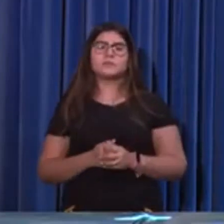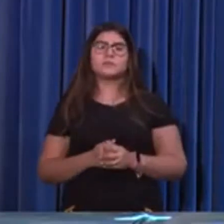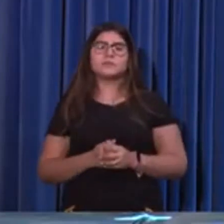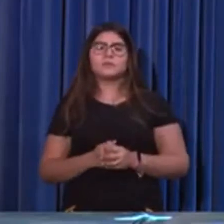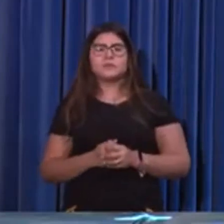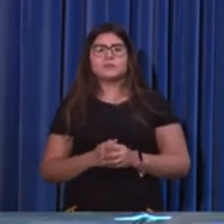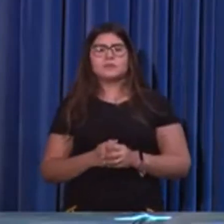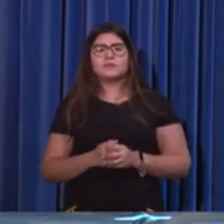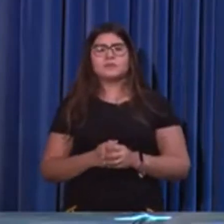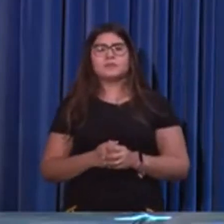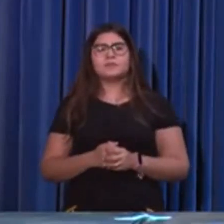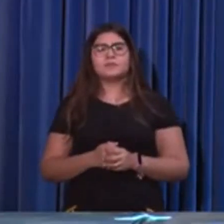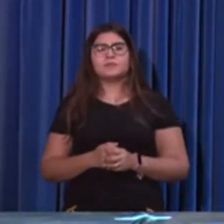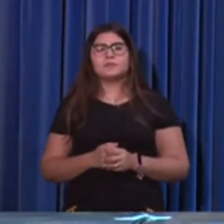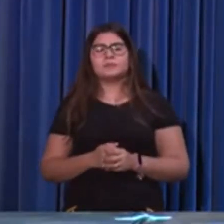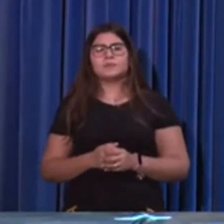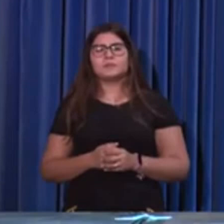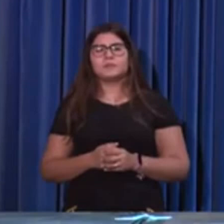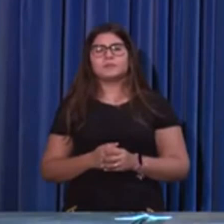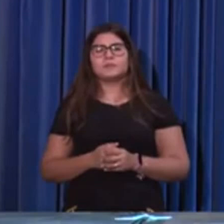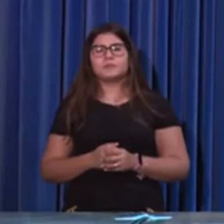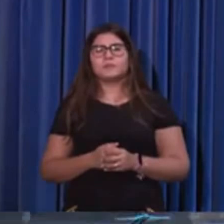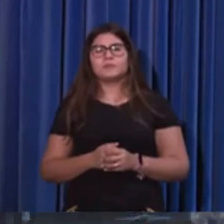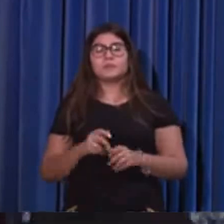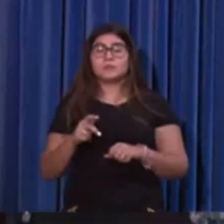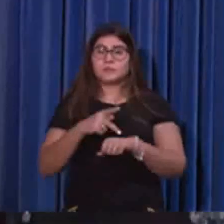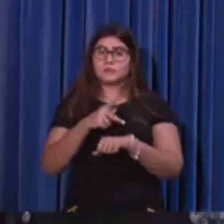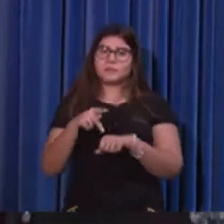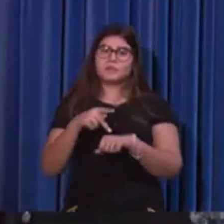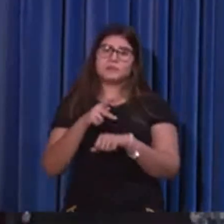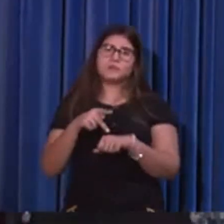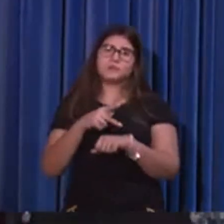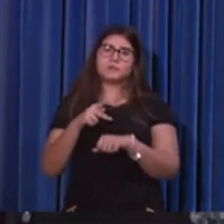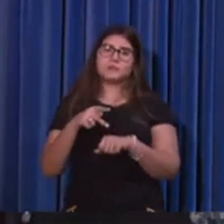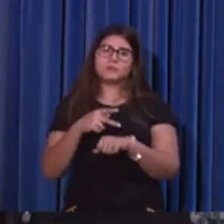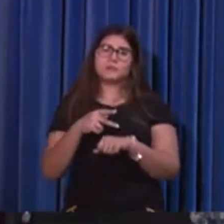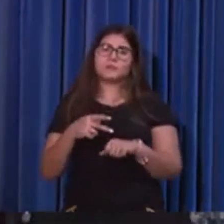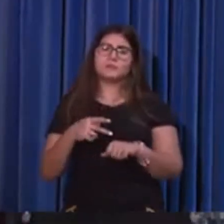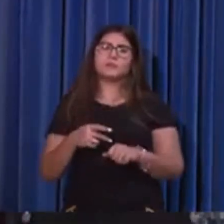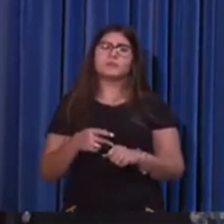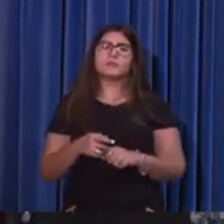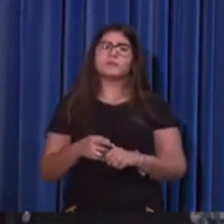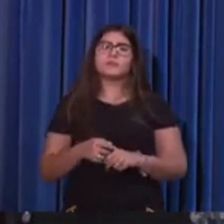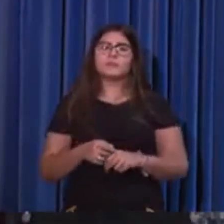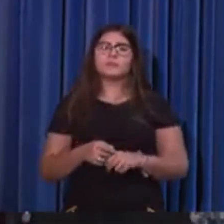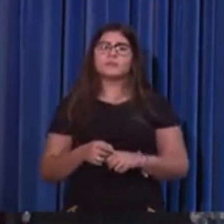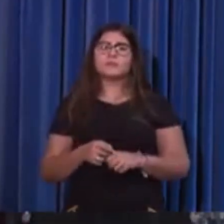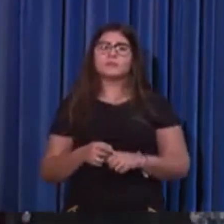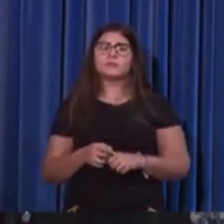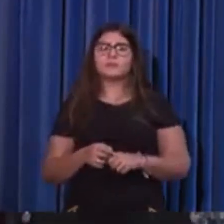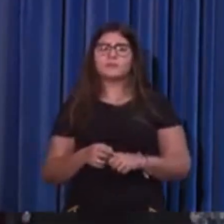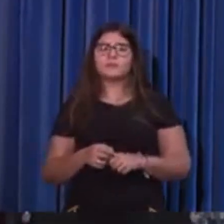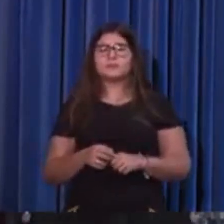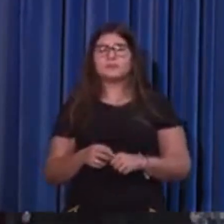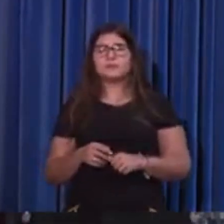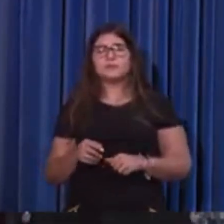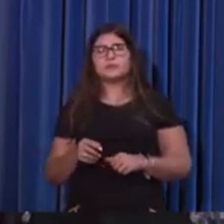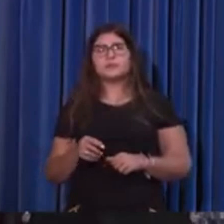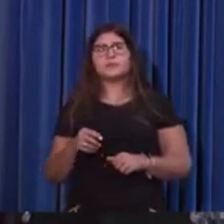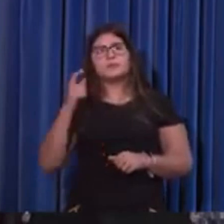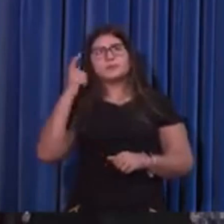diferente. Os países latinos, voltados ainda para muitas necessidades